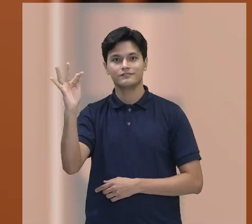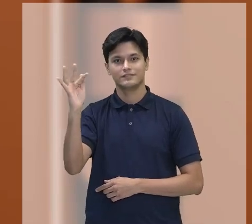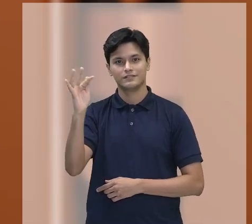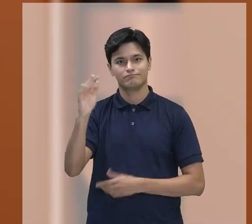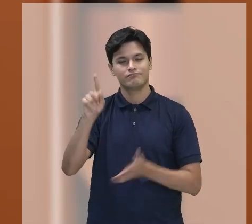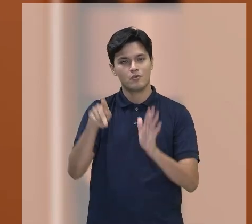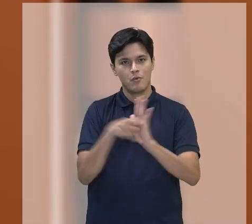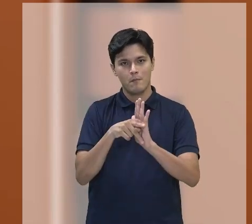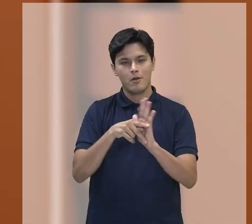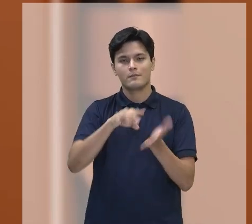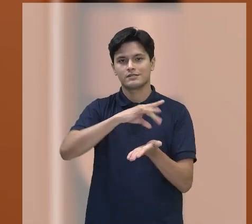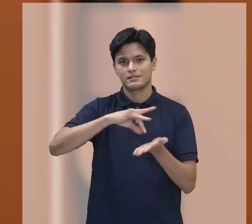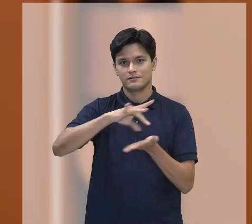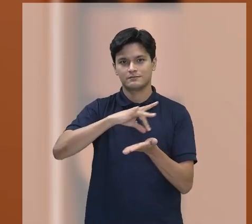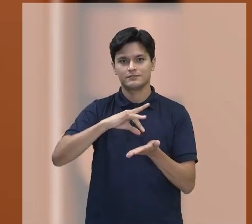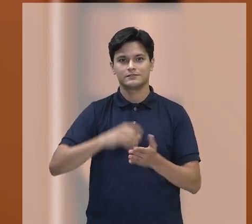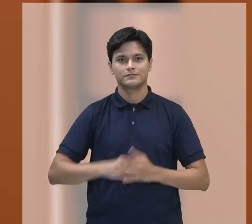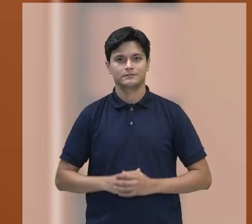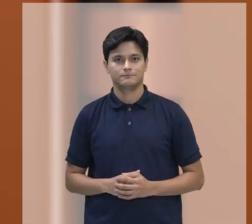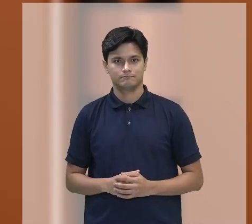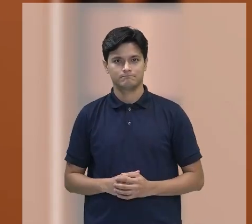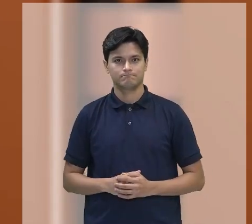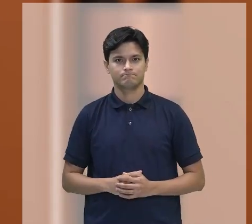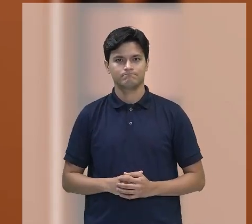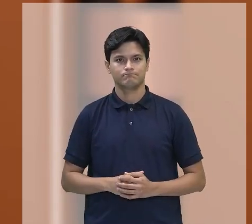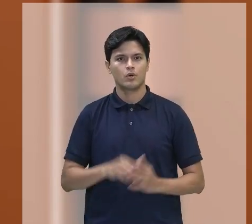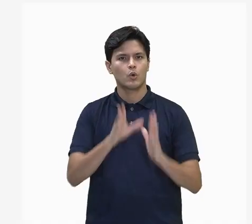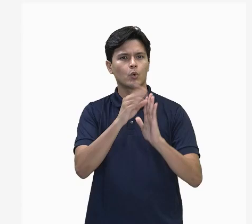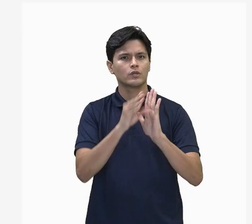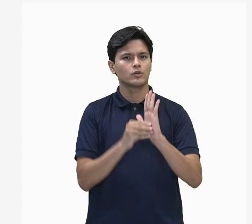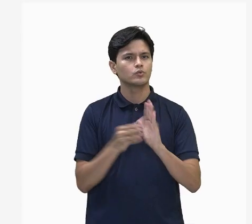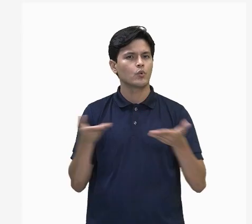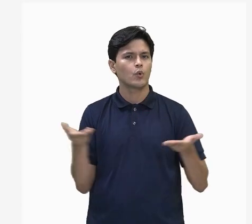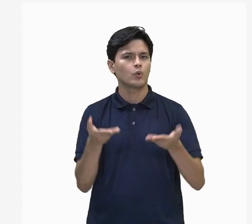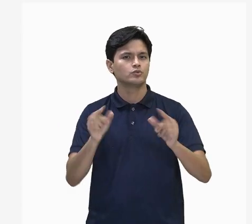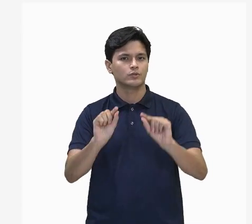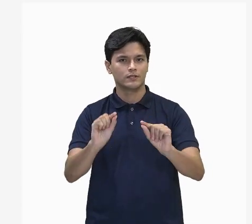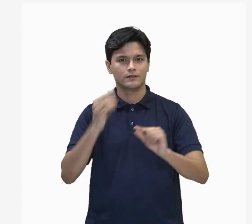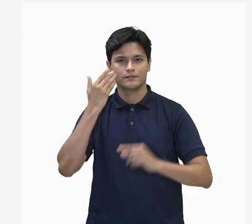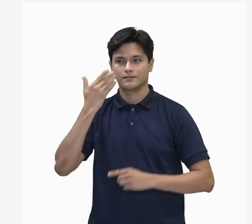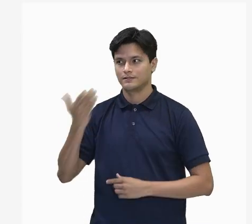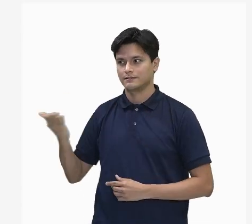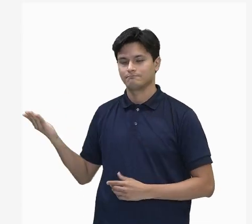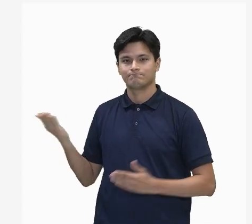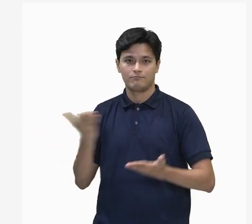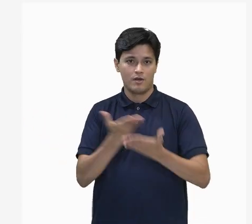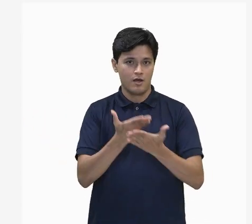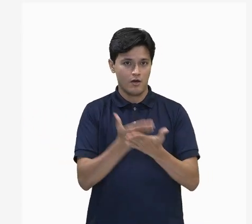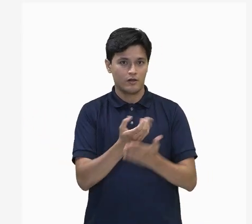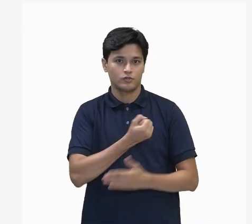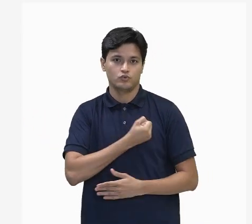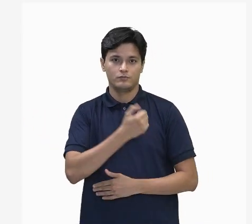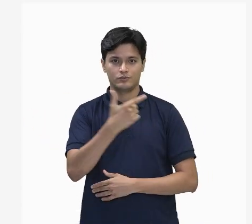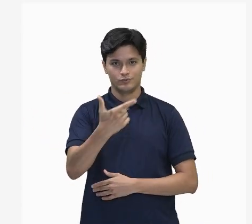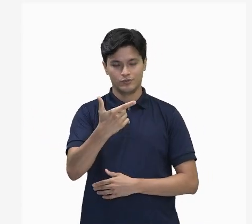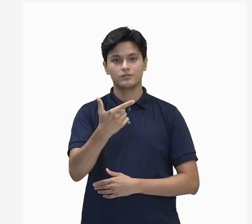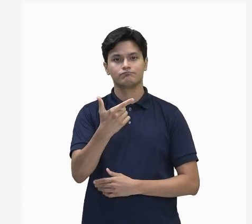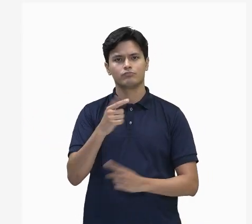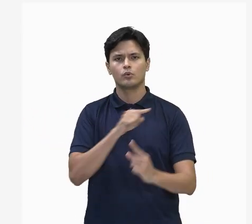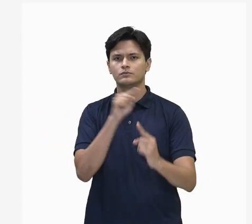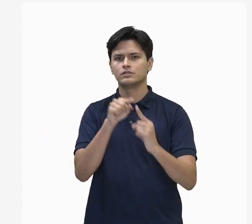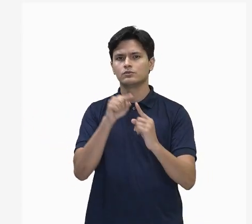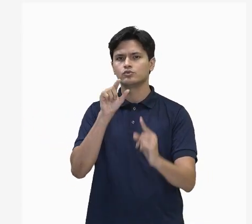de Mídias do Amazonas. Vamos ver o que vai acontecer nessa aula? É a nossa aula de número 2, o nosso objeto